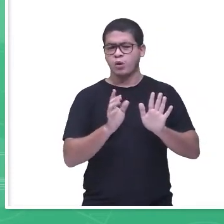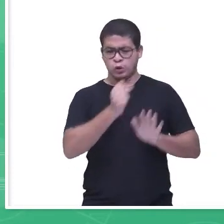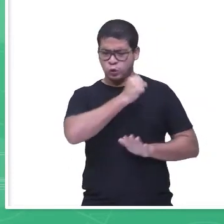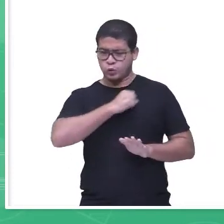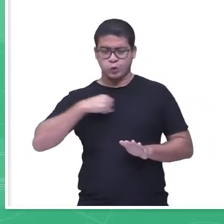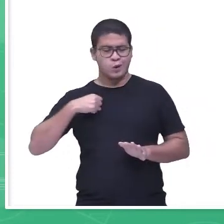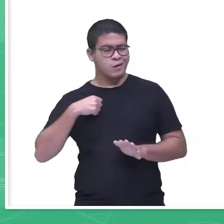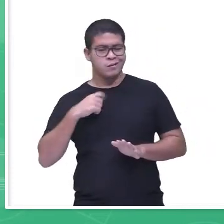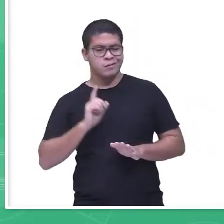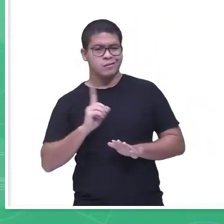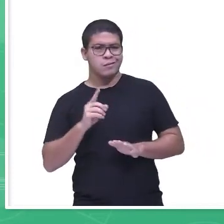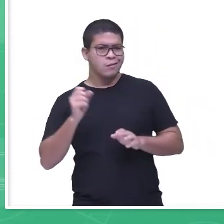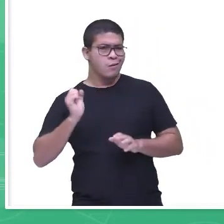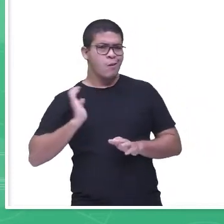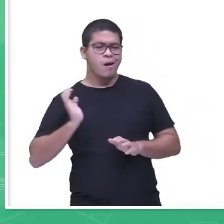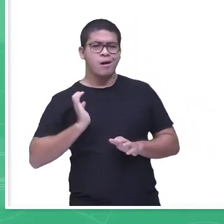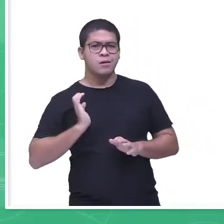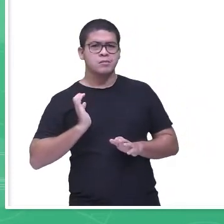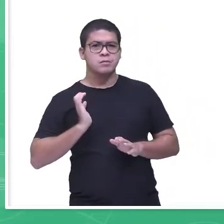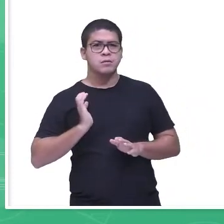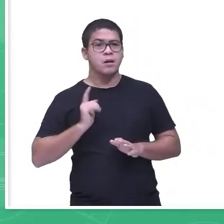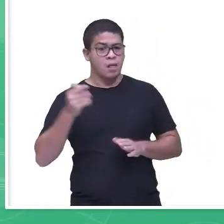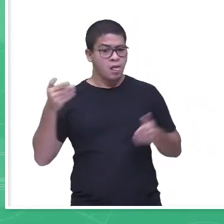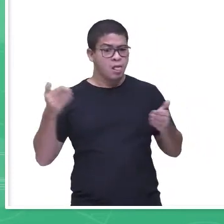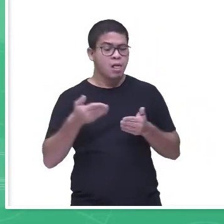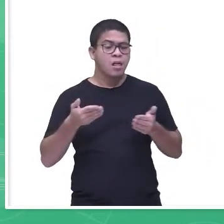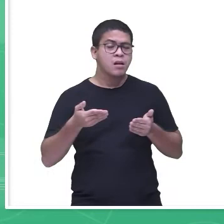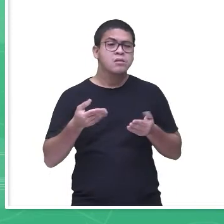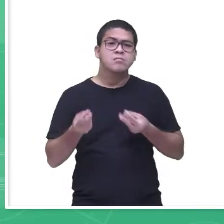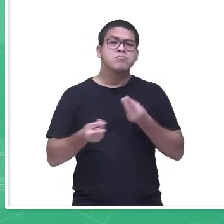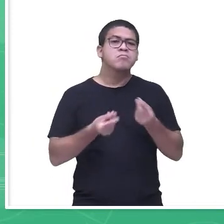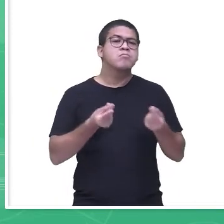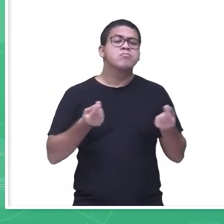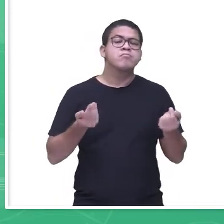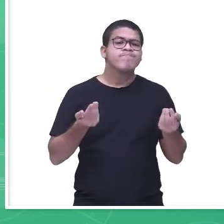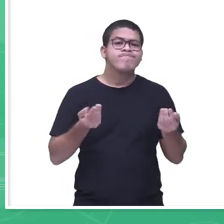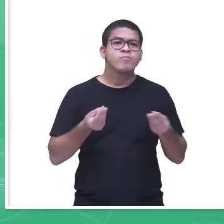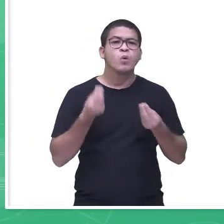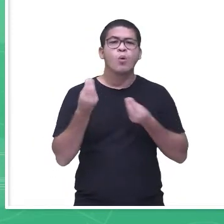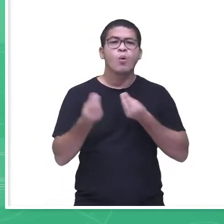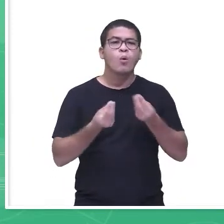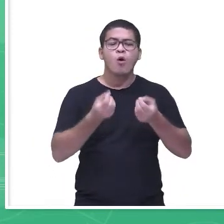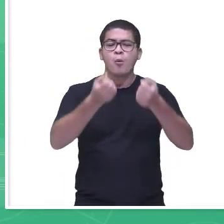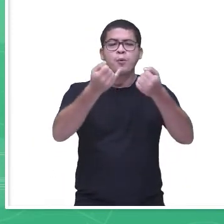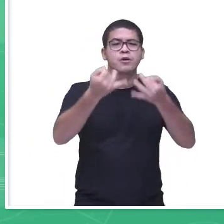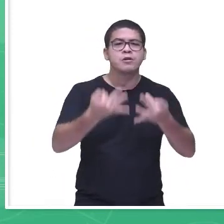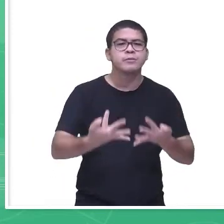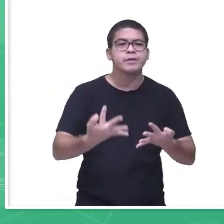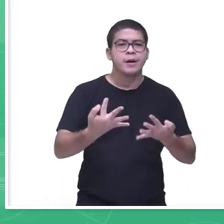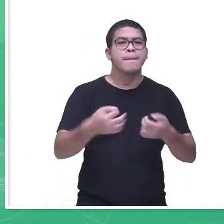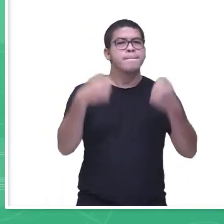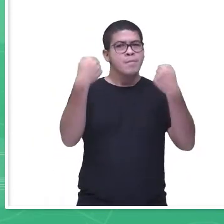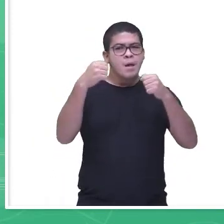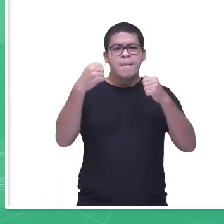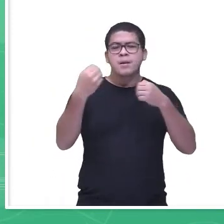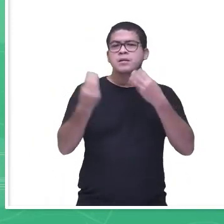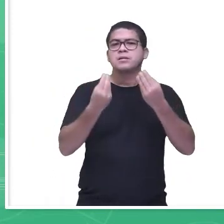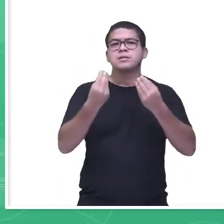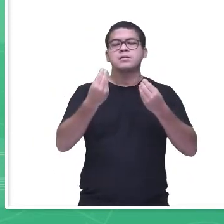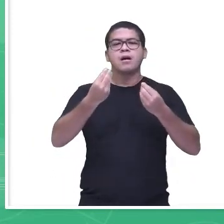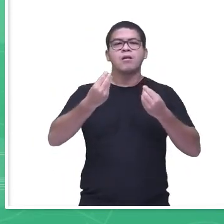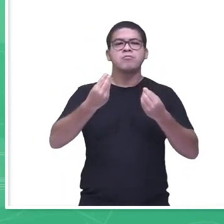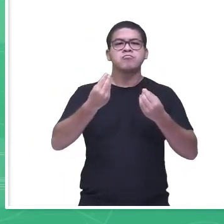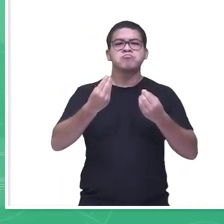posses. No entanto, a capacidade dele de pensar, de raciocinar, de entender as coisas, de ver as coisas,